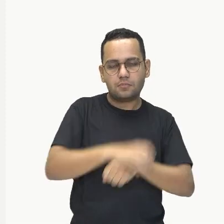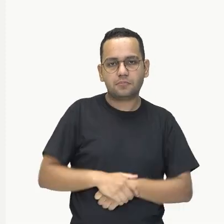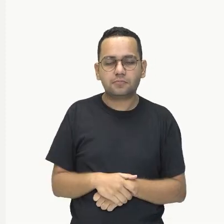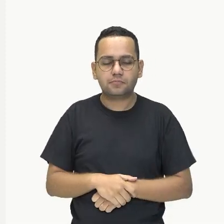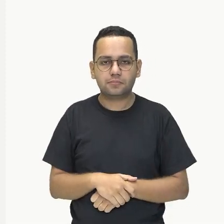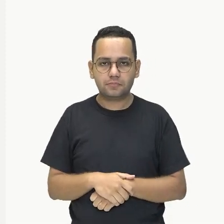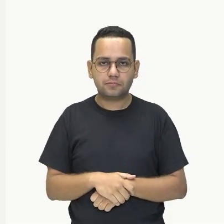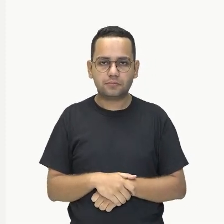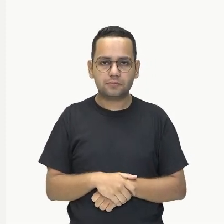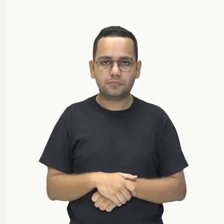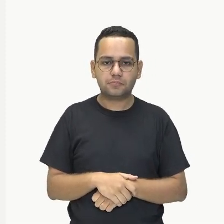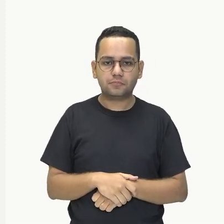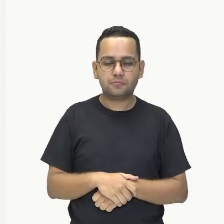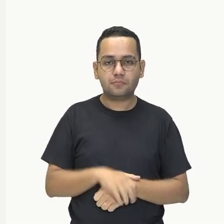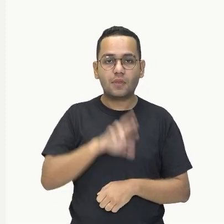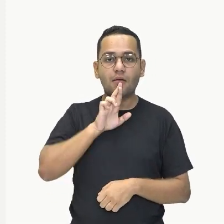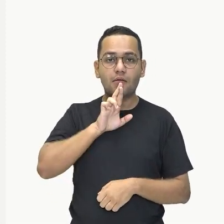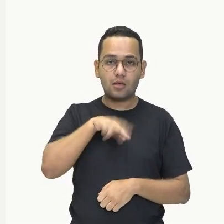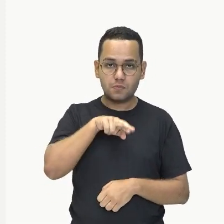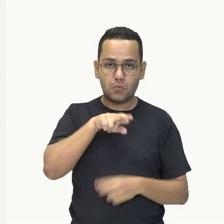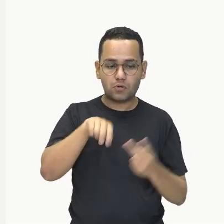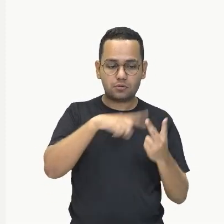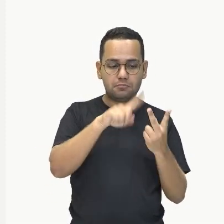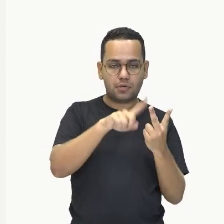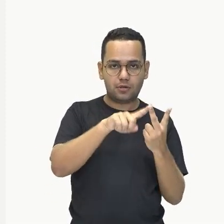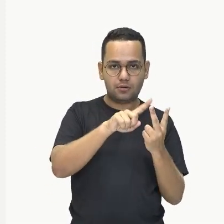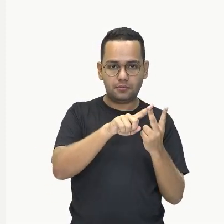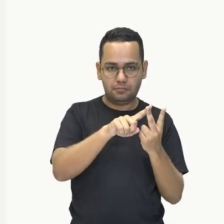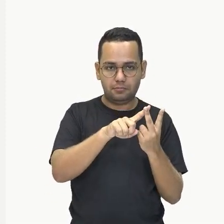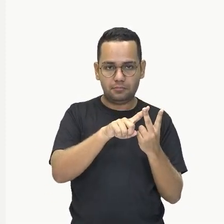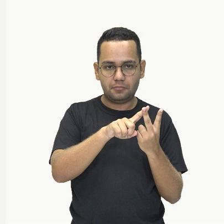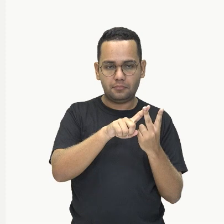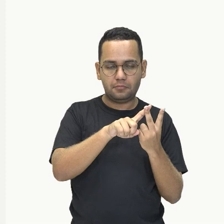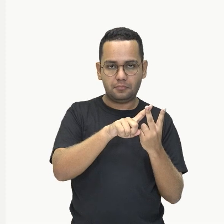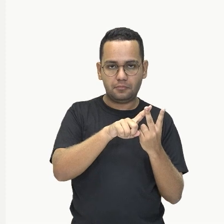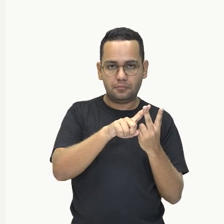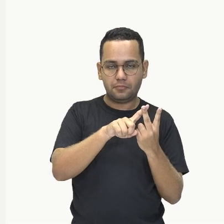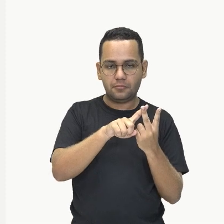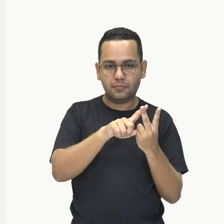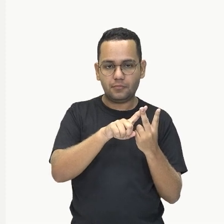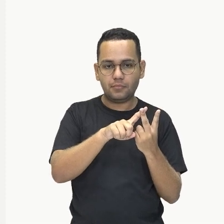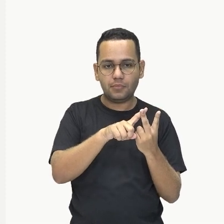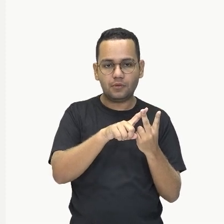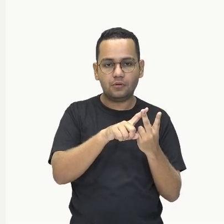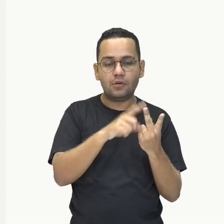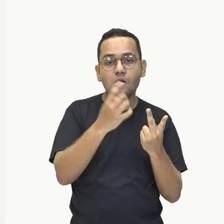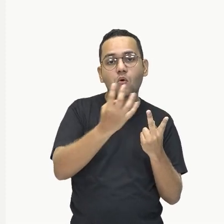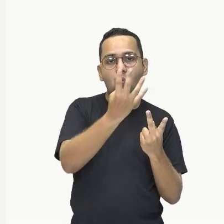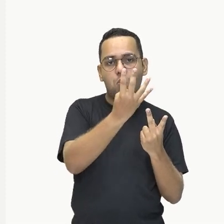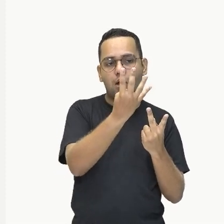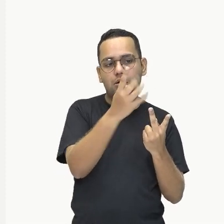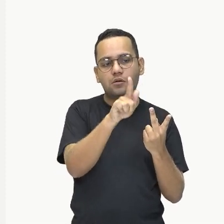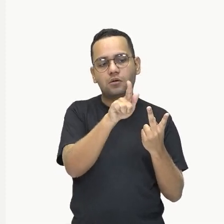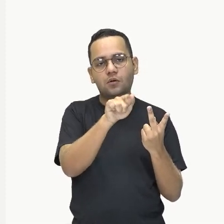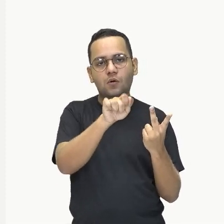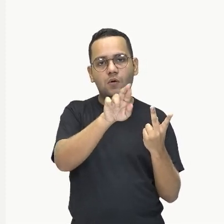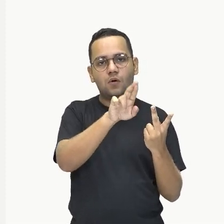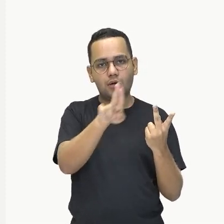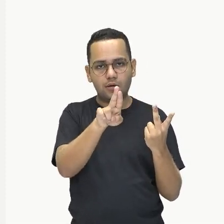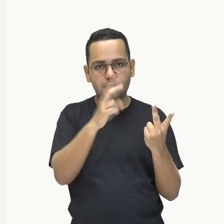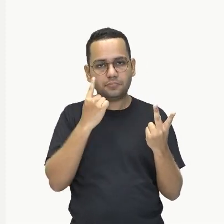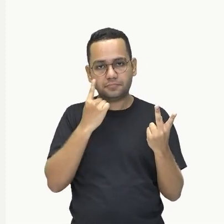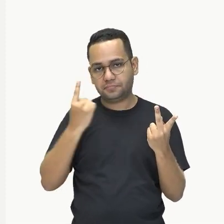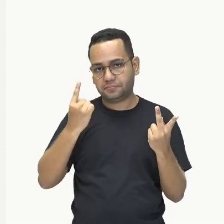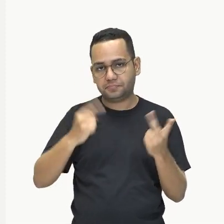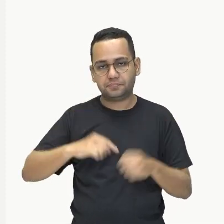y. Isso aqui vai me dizer o quê? Que este meu polinômio vai ser do